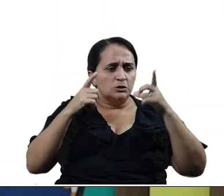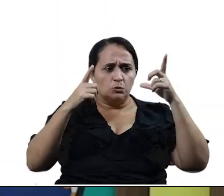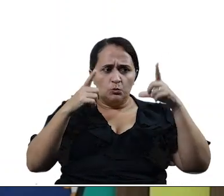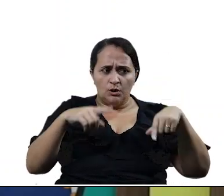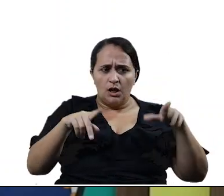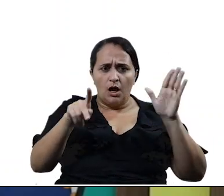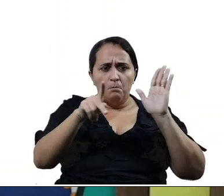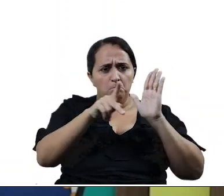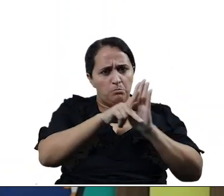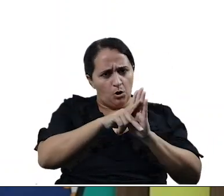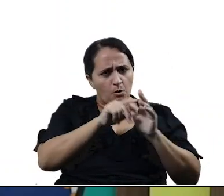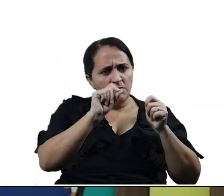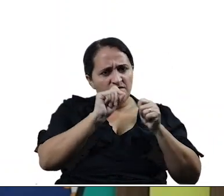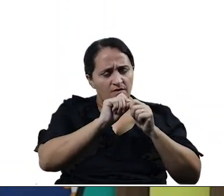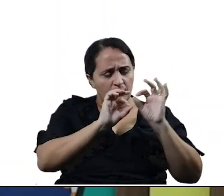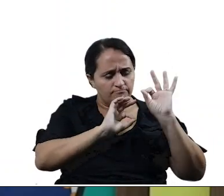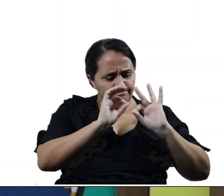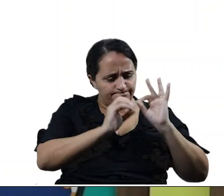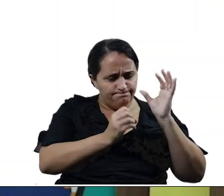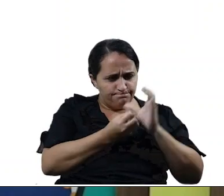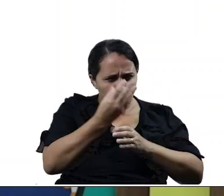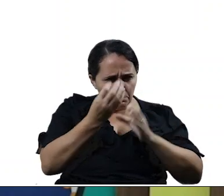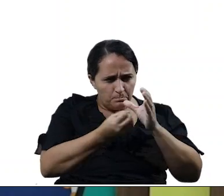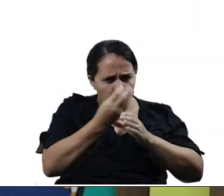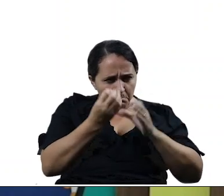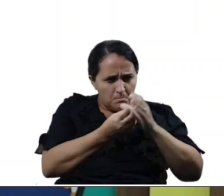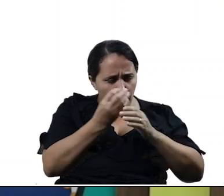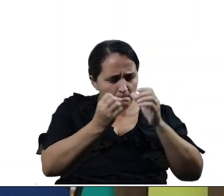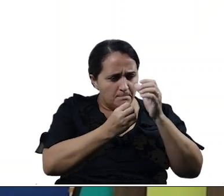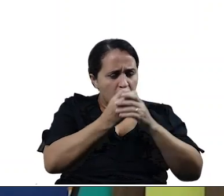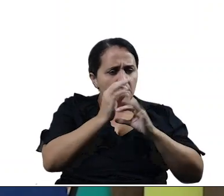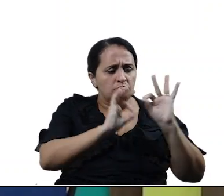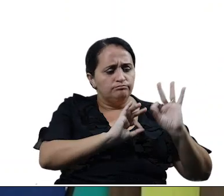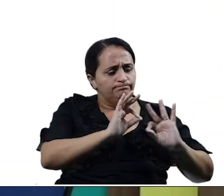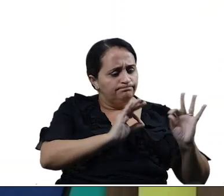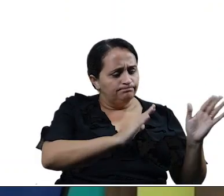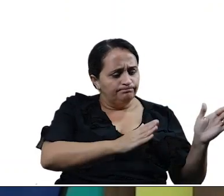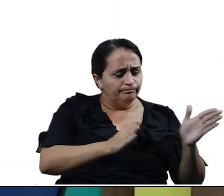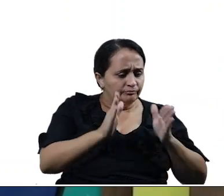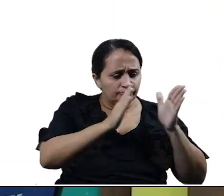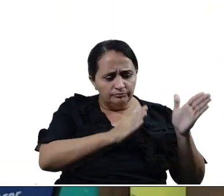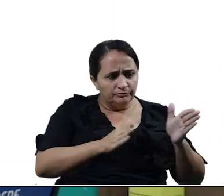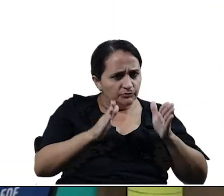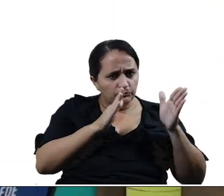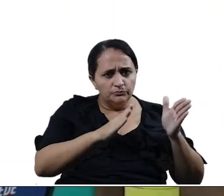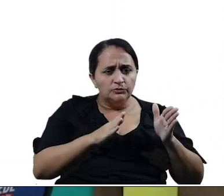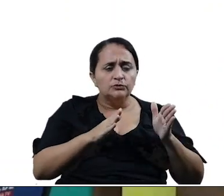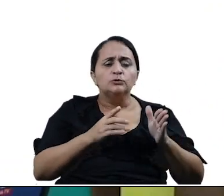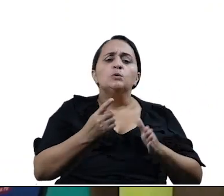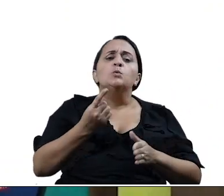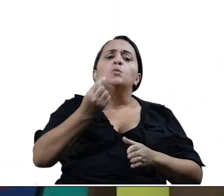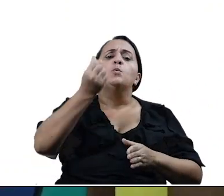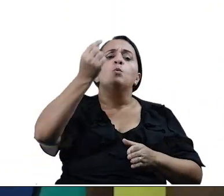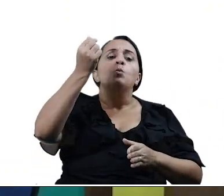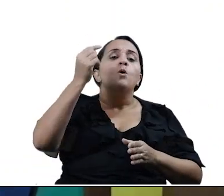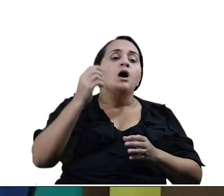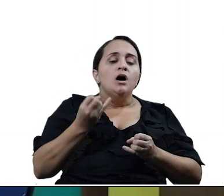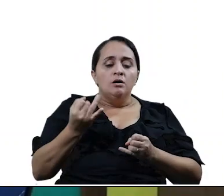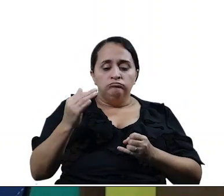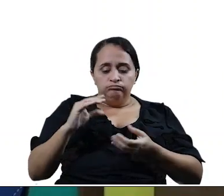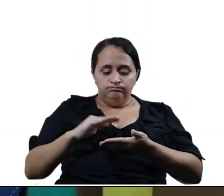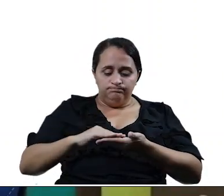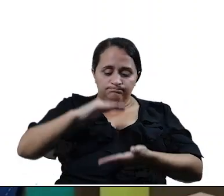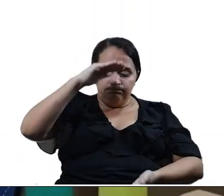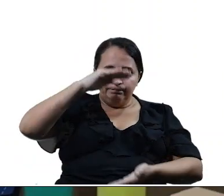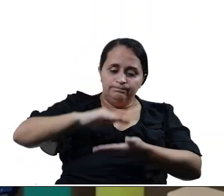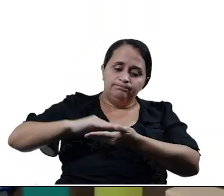distribuiu pelo país, de cédulas e aqui de moedas, tá bom? Então,